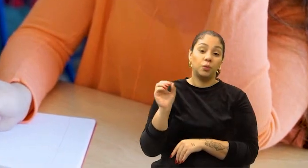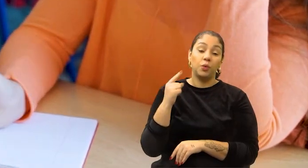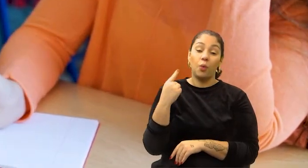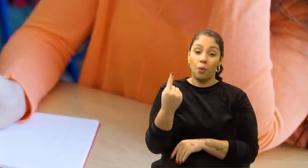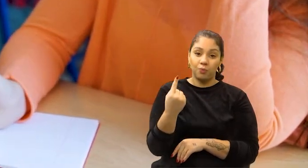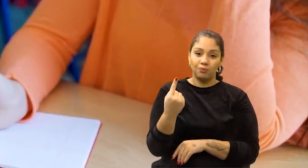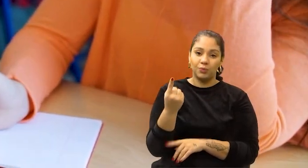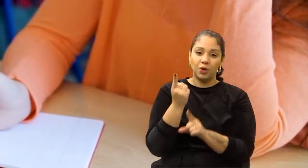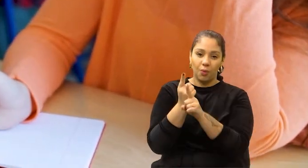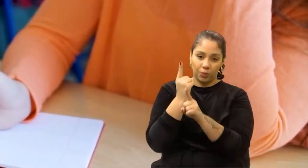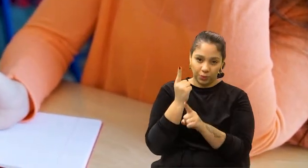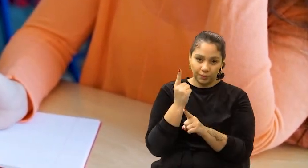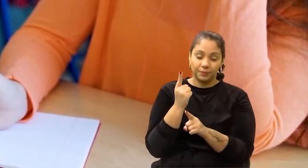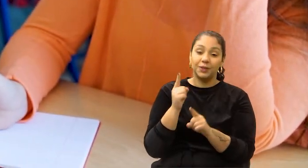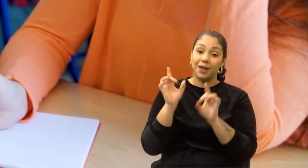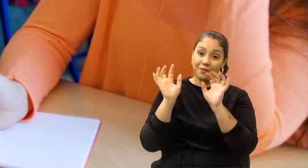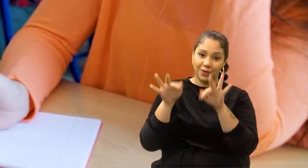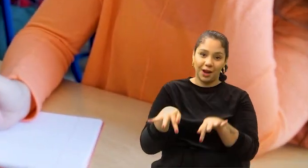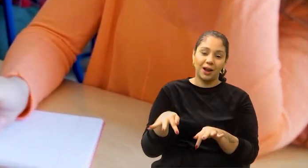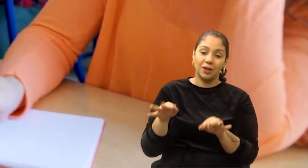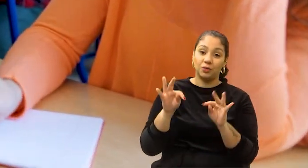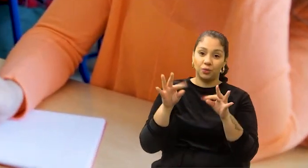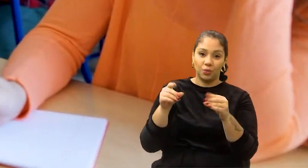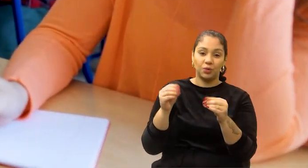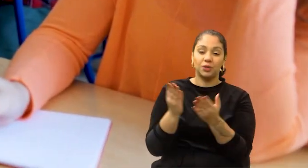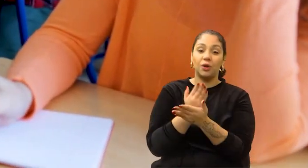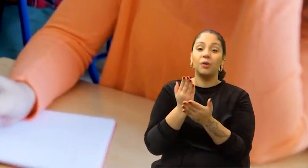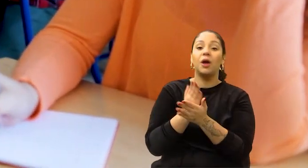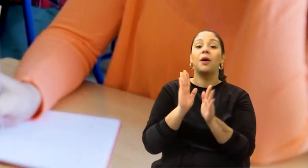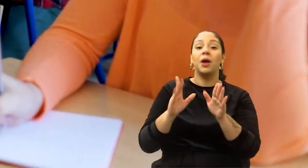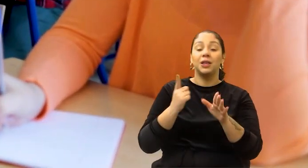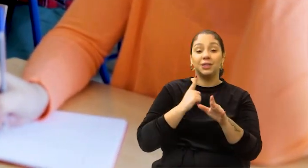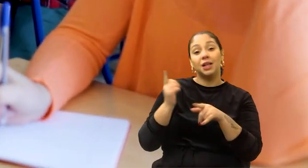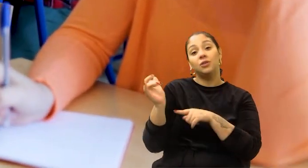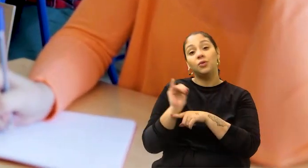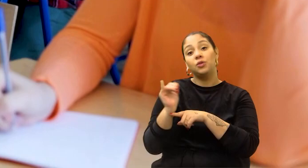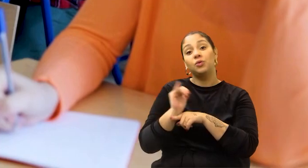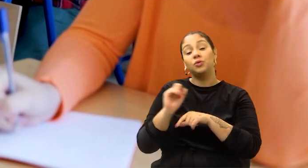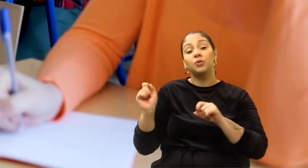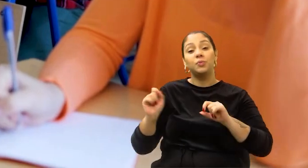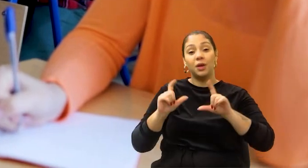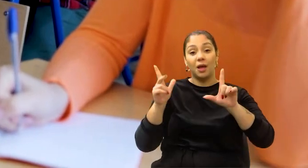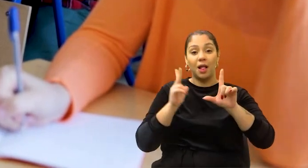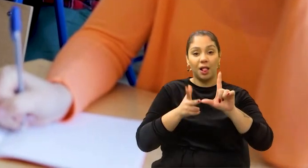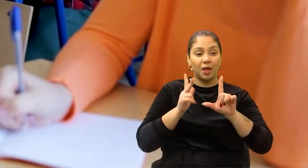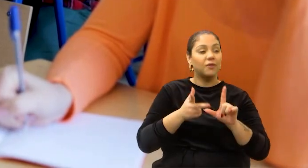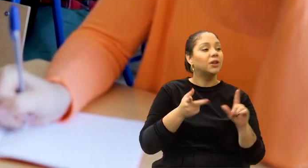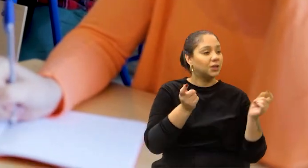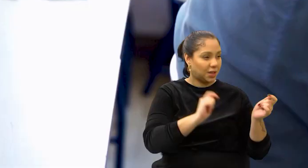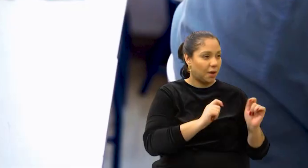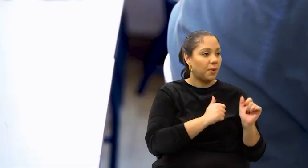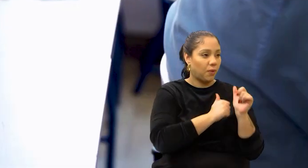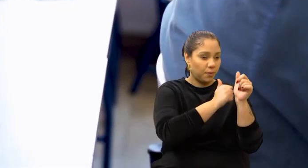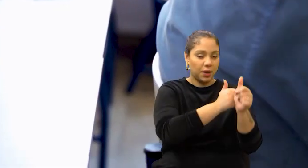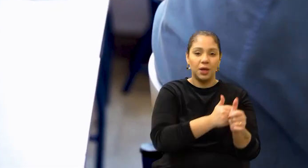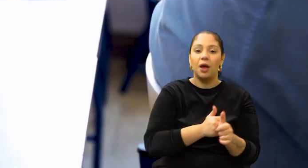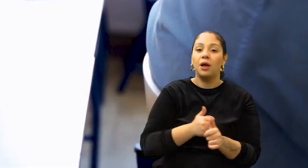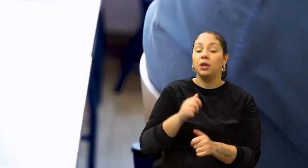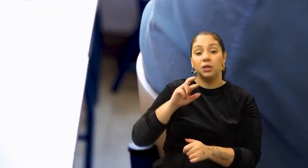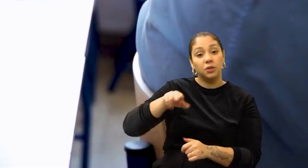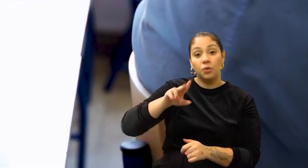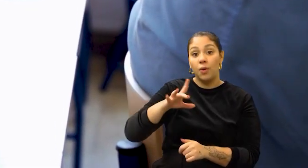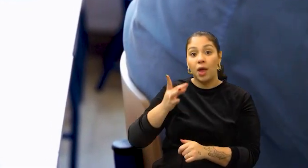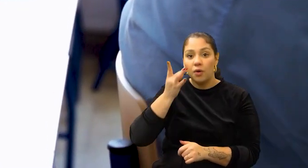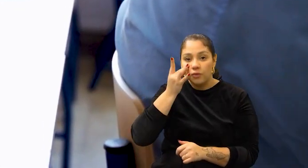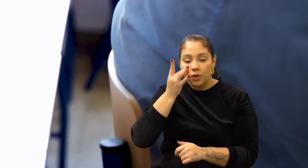mais um finalizando aí as nove obras deste ano mas elas estão também disponíveis no canal do YouTube da do vestibular da campanha pelo